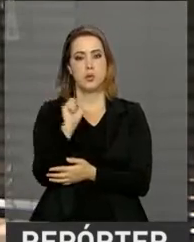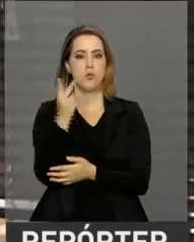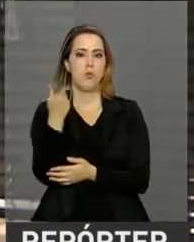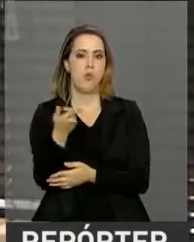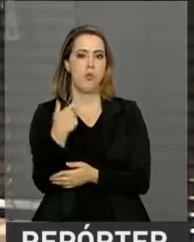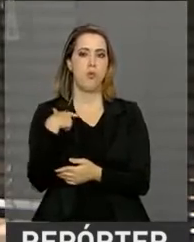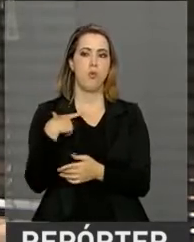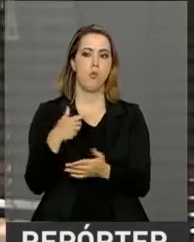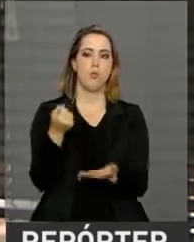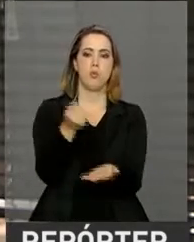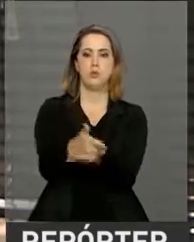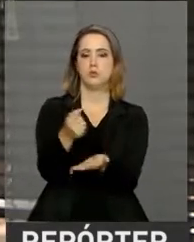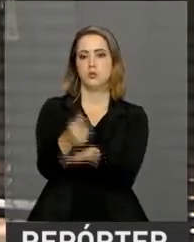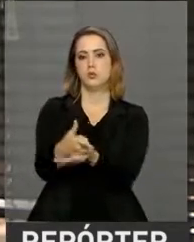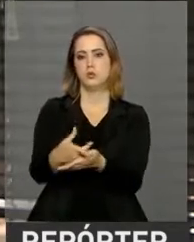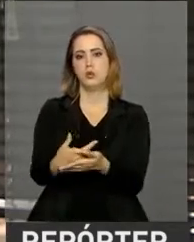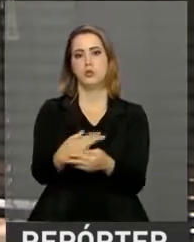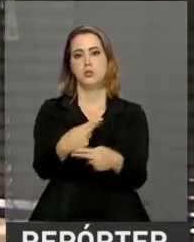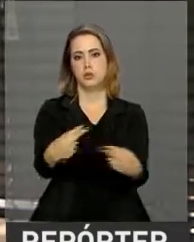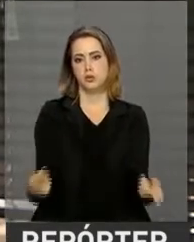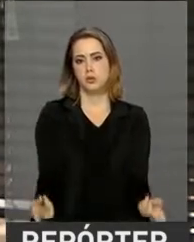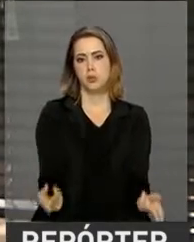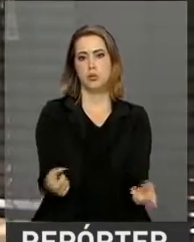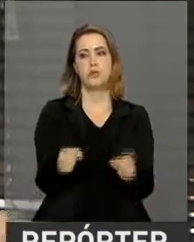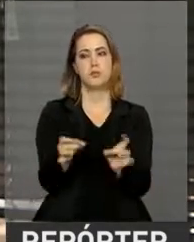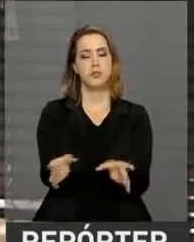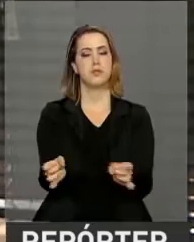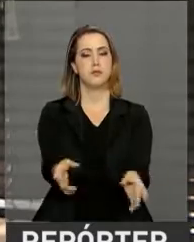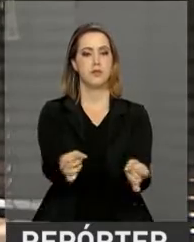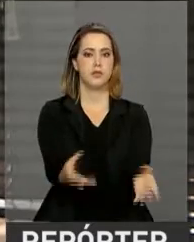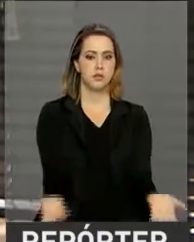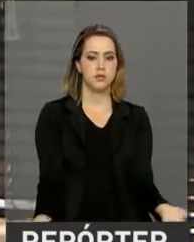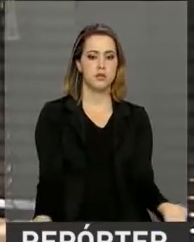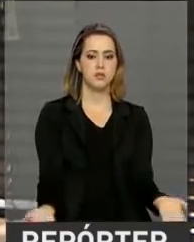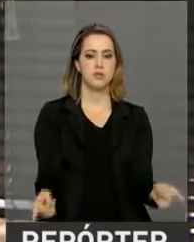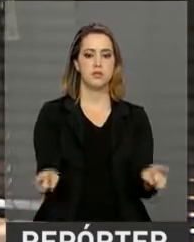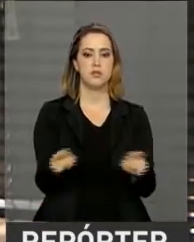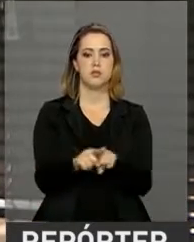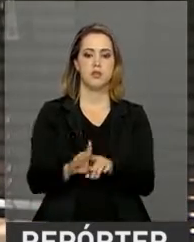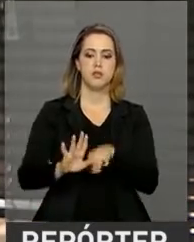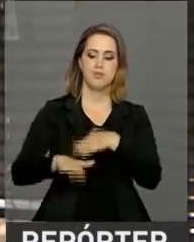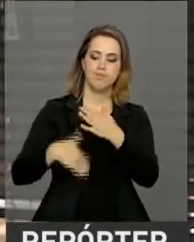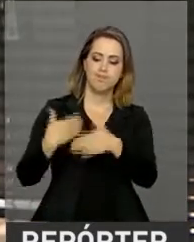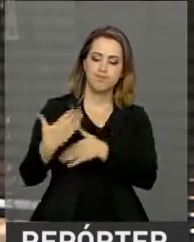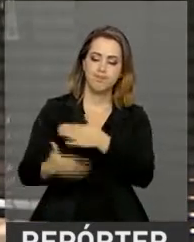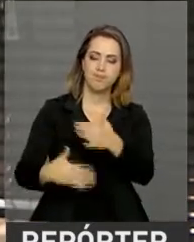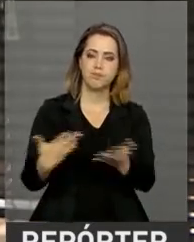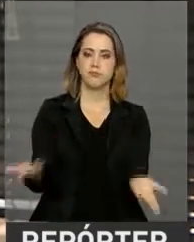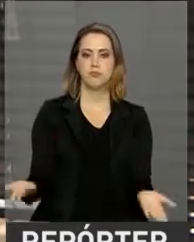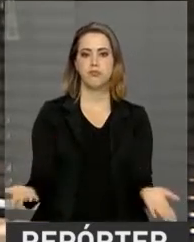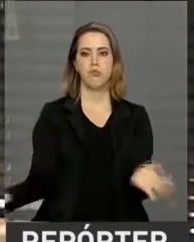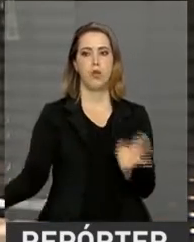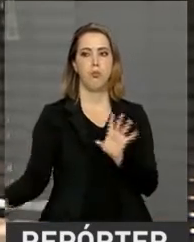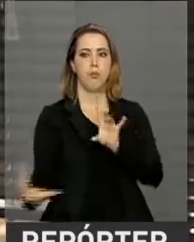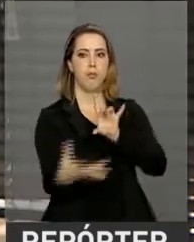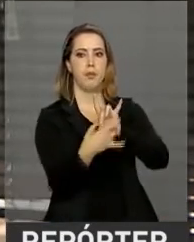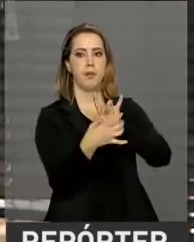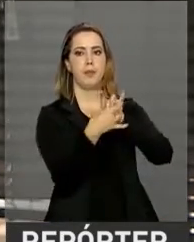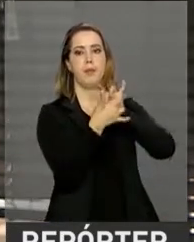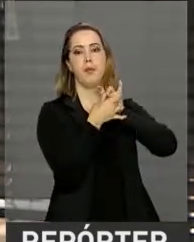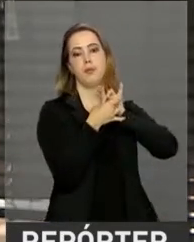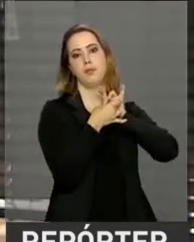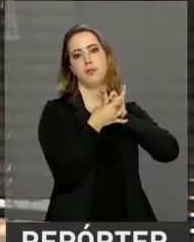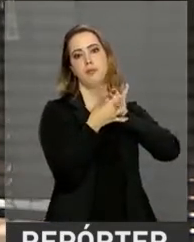fornecedor que também vai ter menos estímulo para contratar pessoal para sua própria empresa e assim por diante então vamos dizer assim